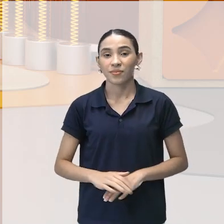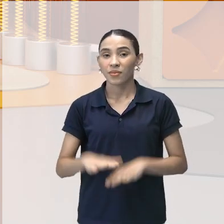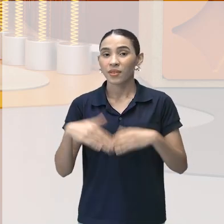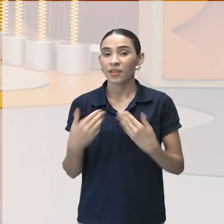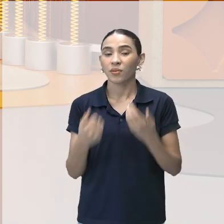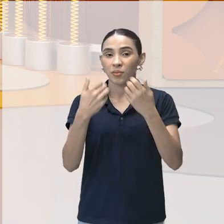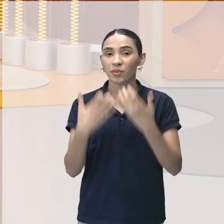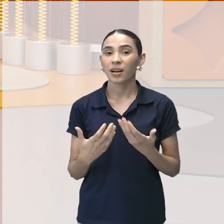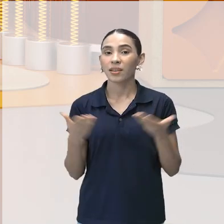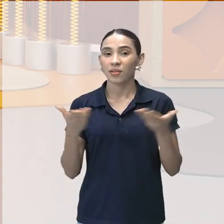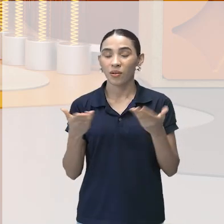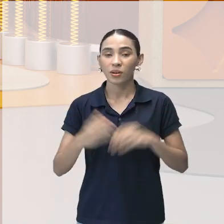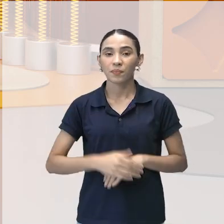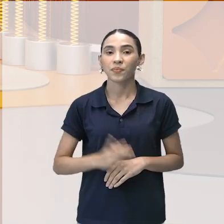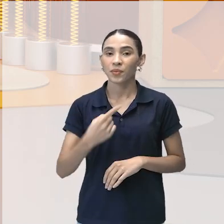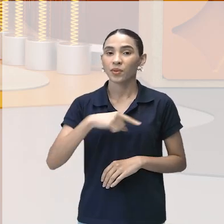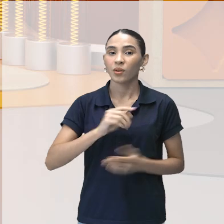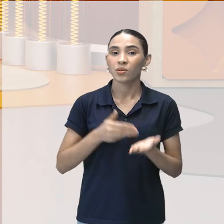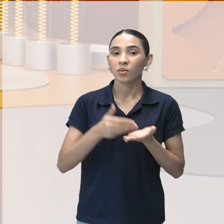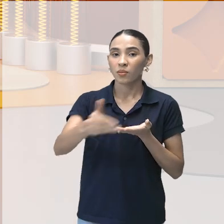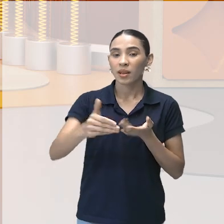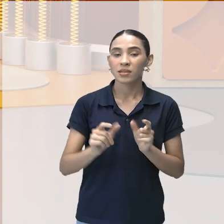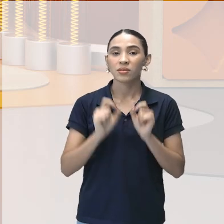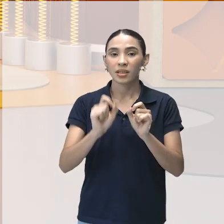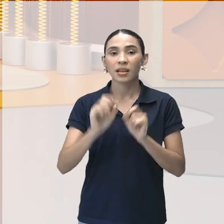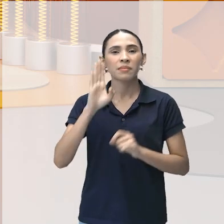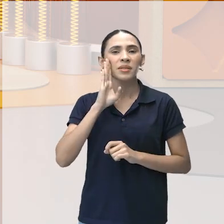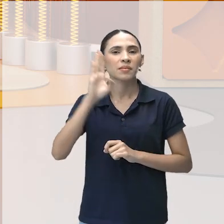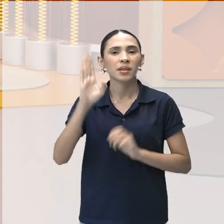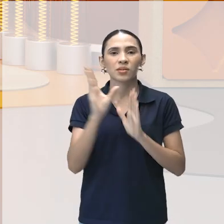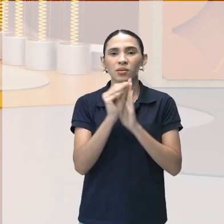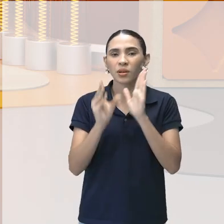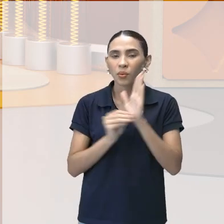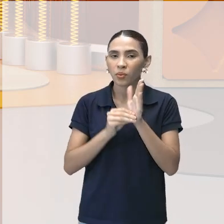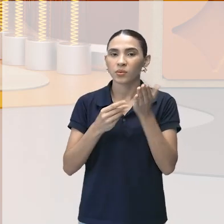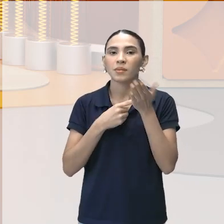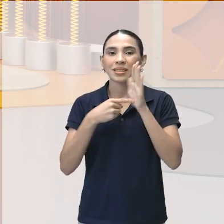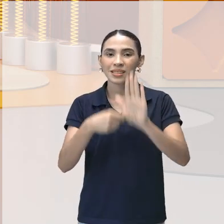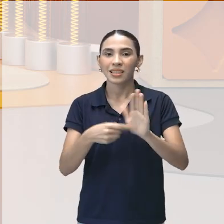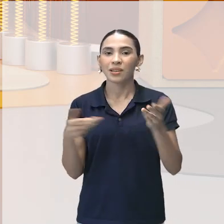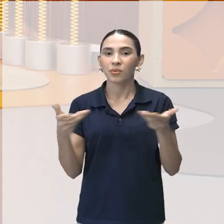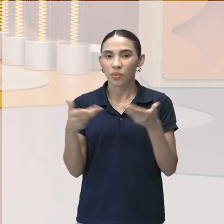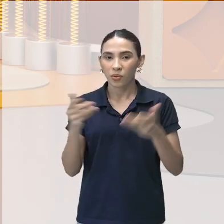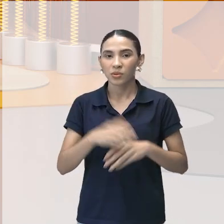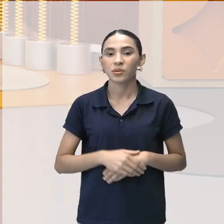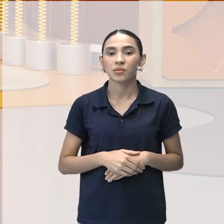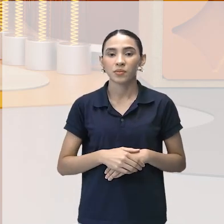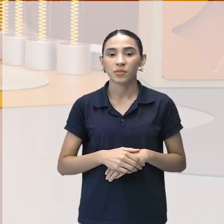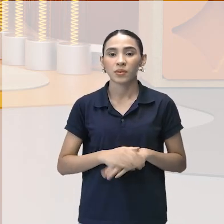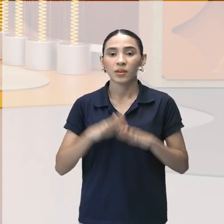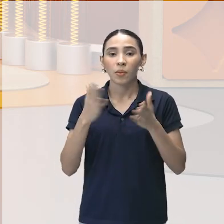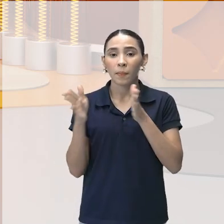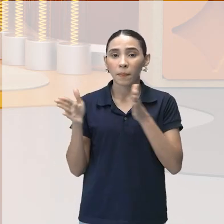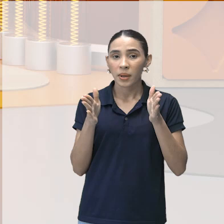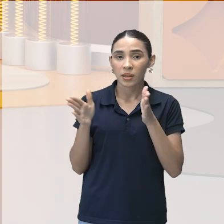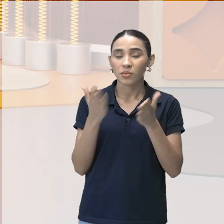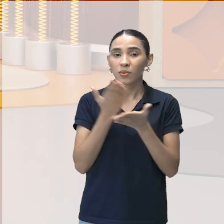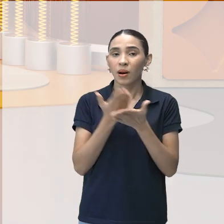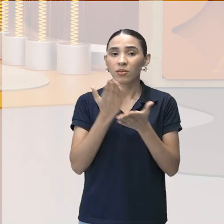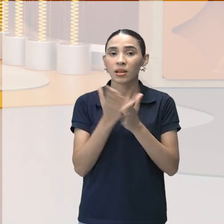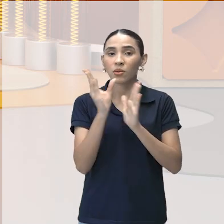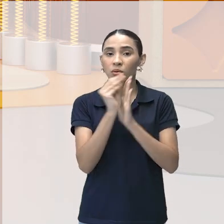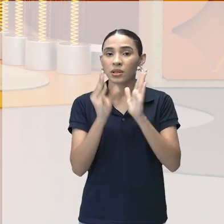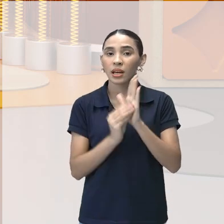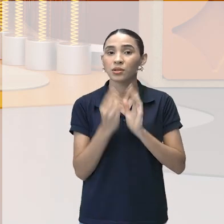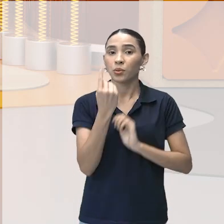esse esclarecimento, a gente começa com os principais conteúdos abordados durante as aulas aqui da unidade